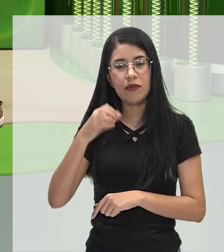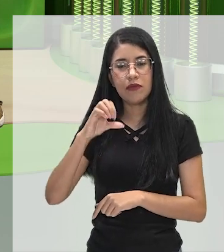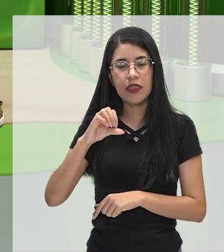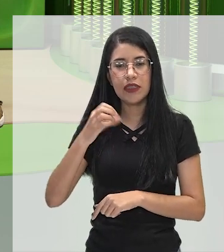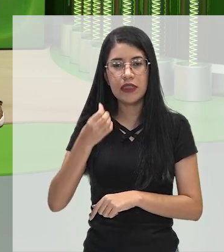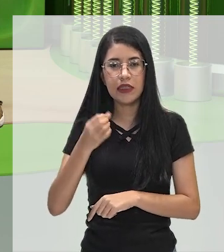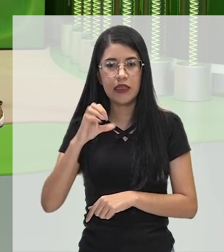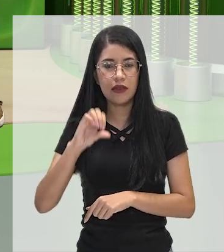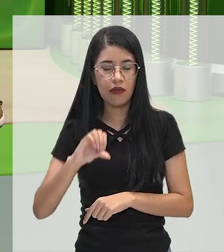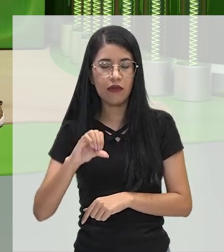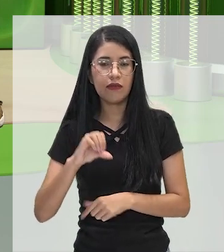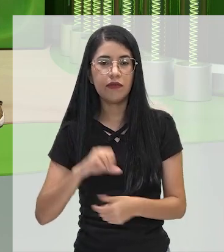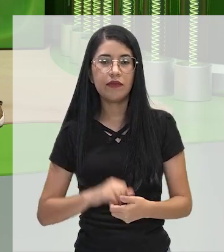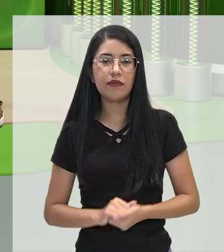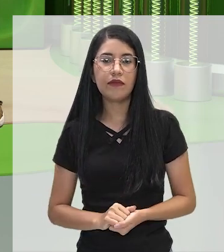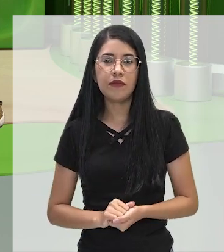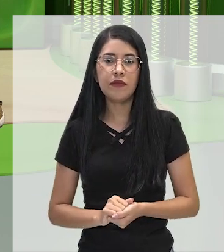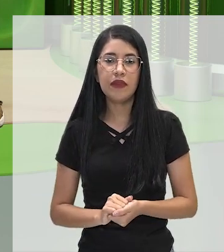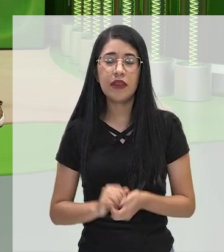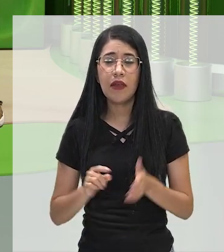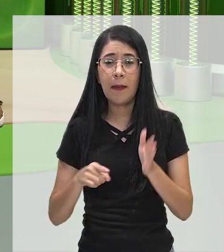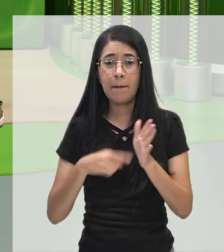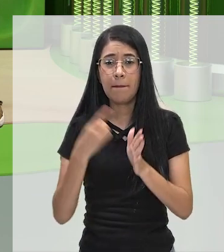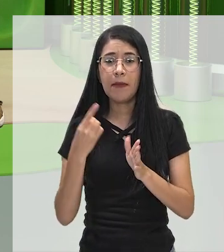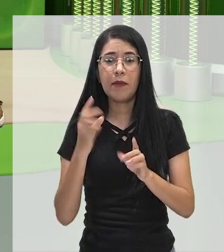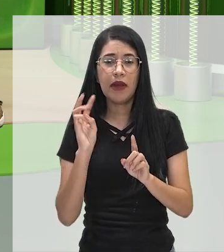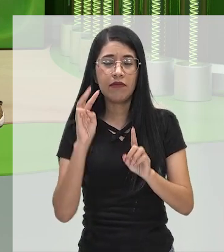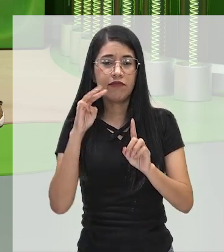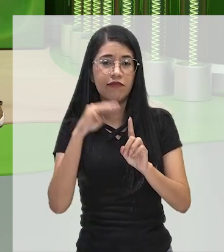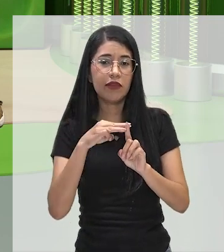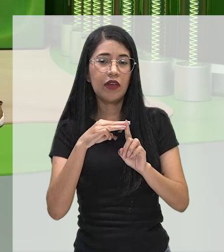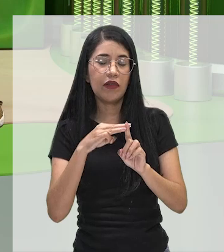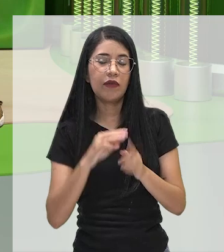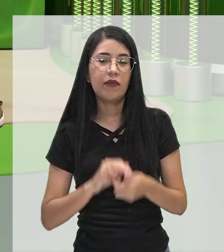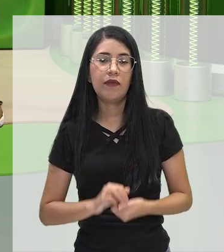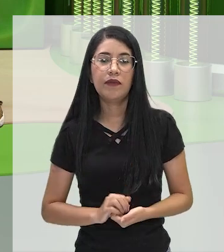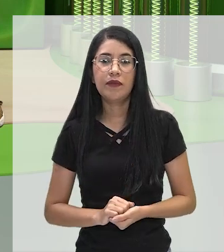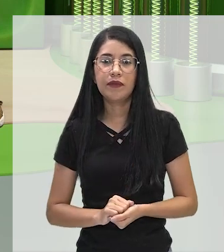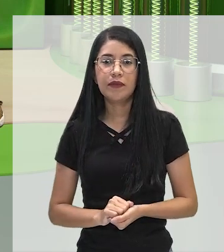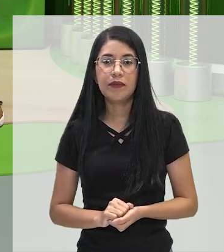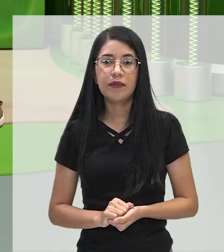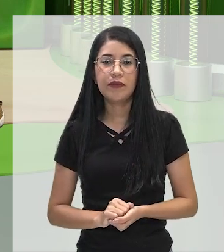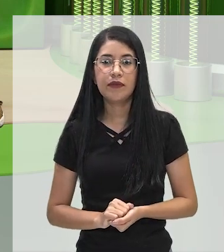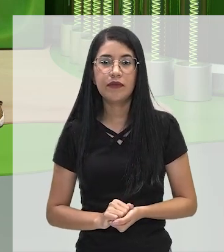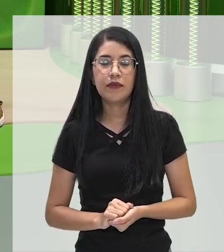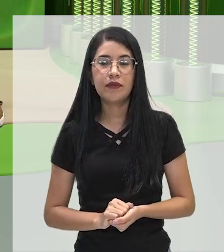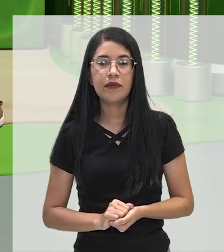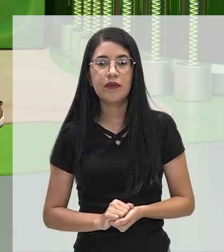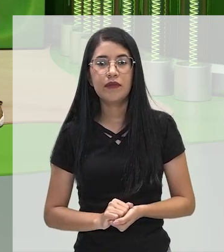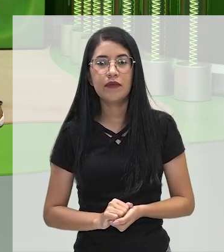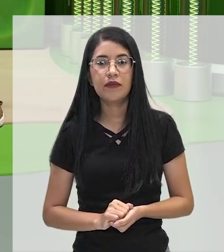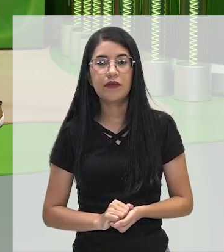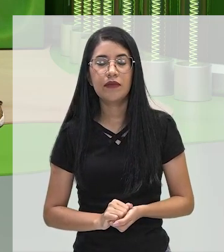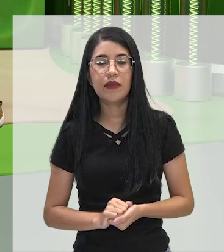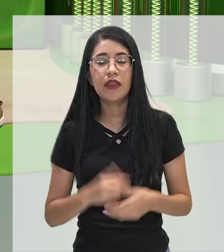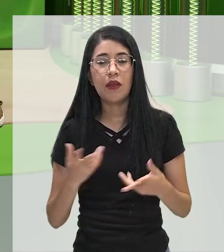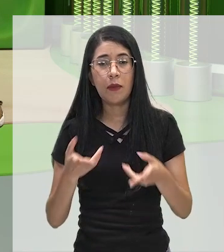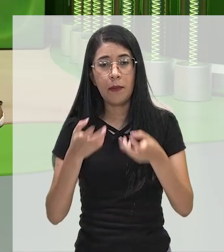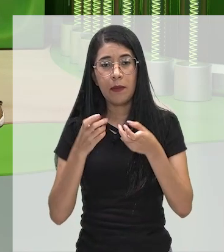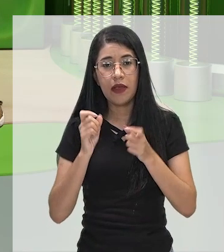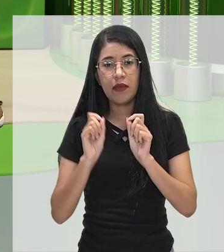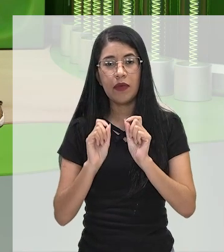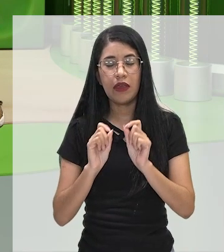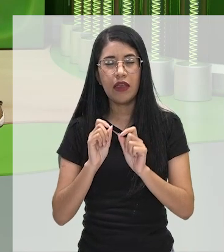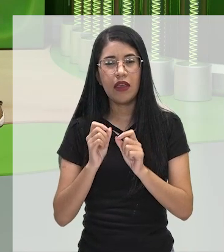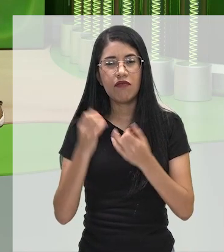1969. Olha aí, faz bastante tempo, né? A primeira expedição aí que levou a humanidade à Lua, então, que é a Apolo 11. Então a gente observa aí